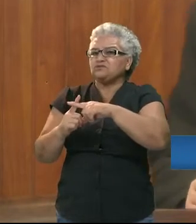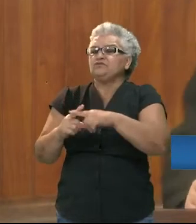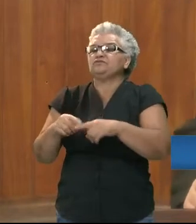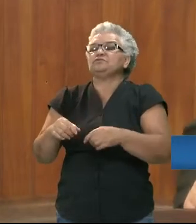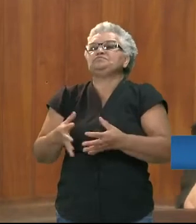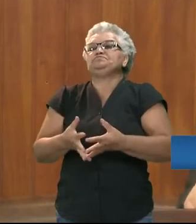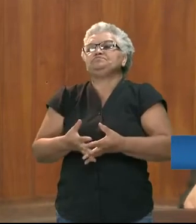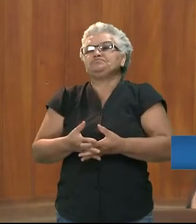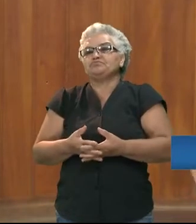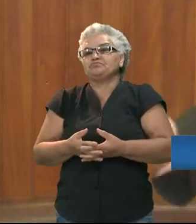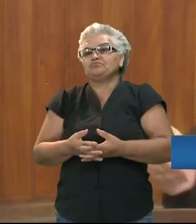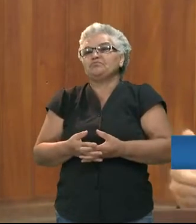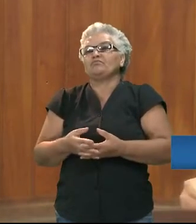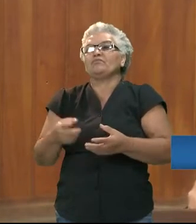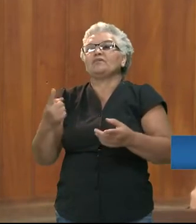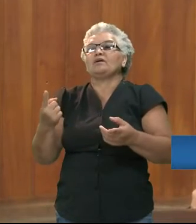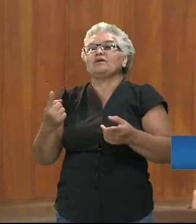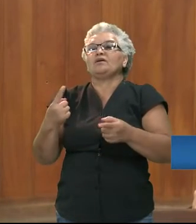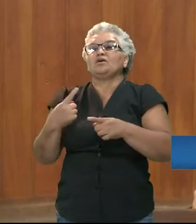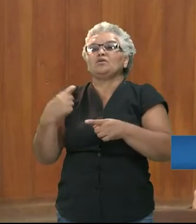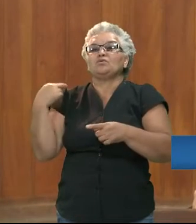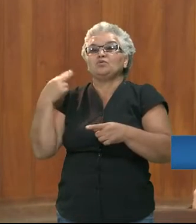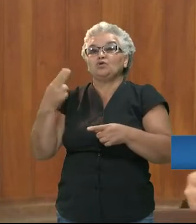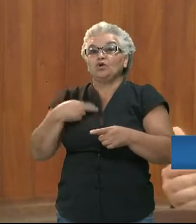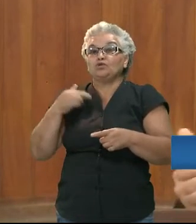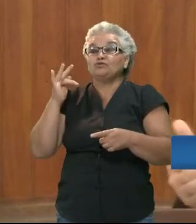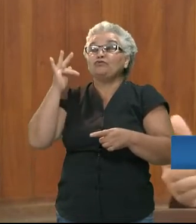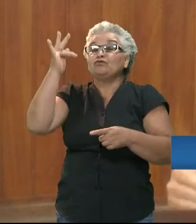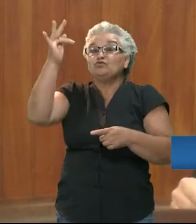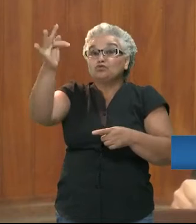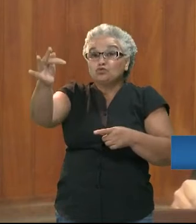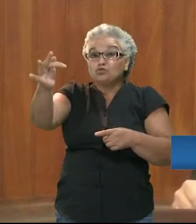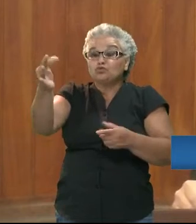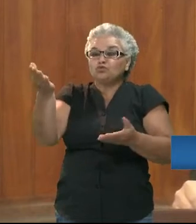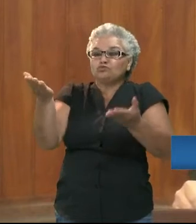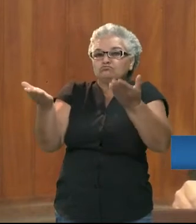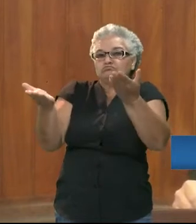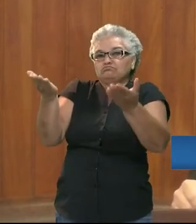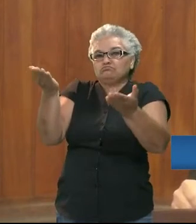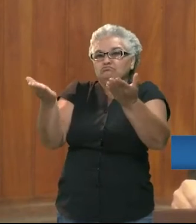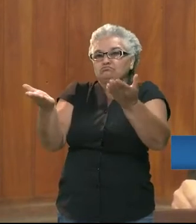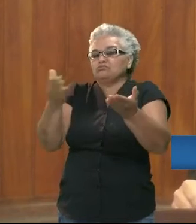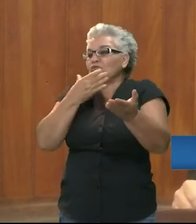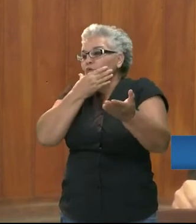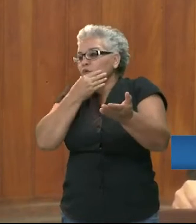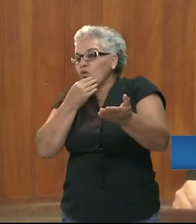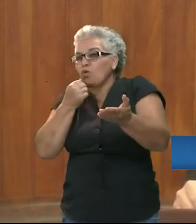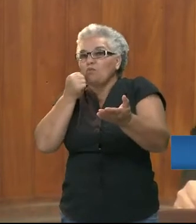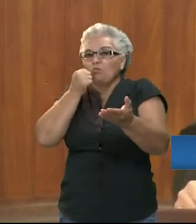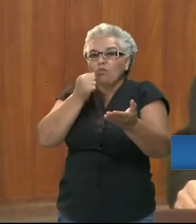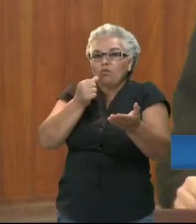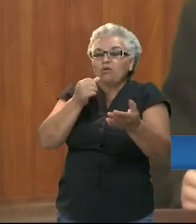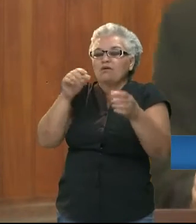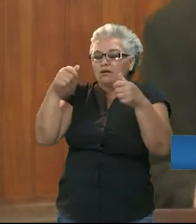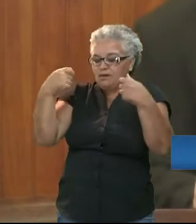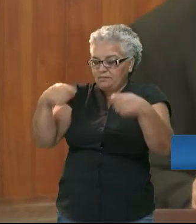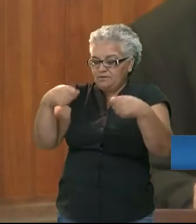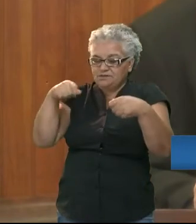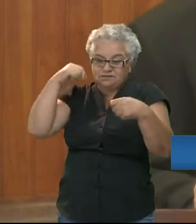para que futuramente haja uma equivalência justa, necessária,